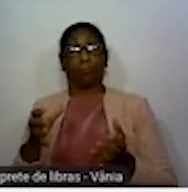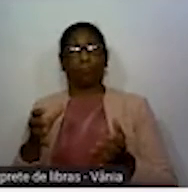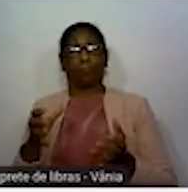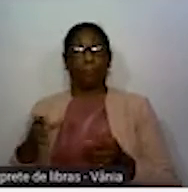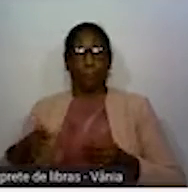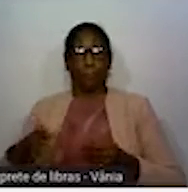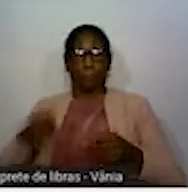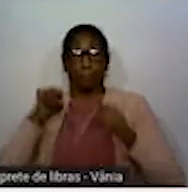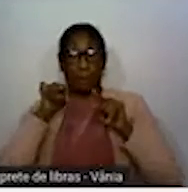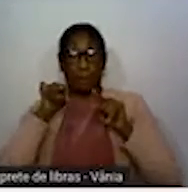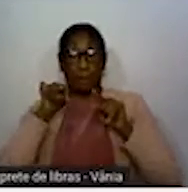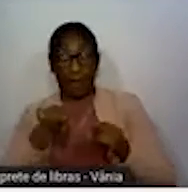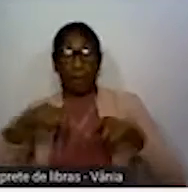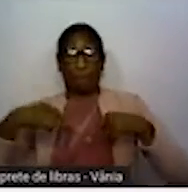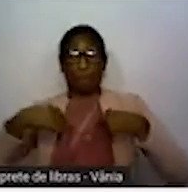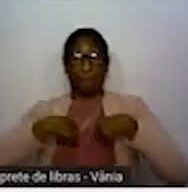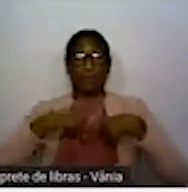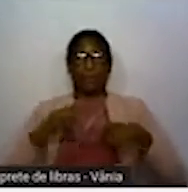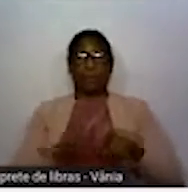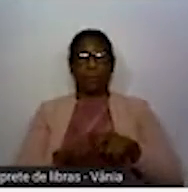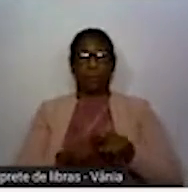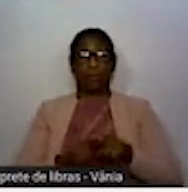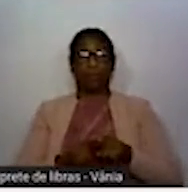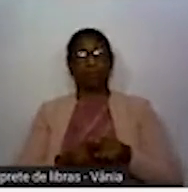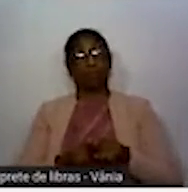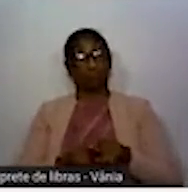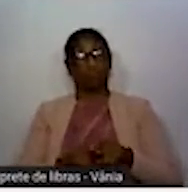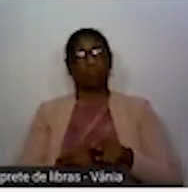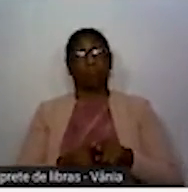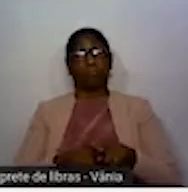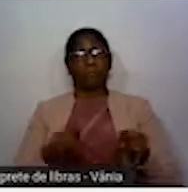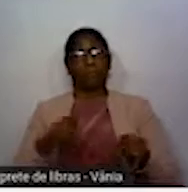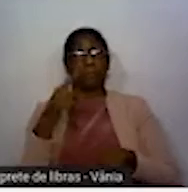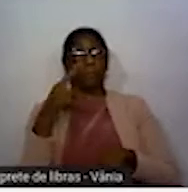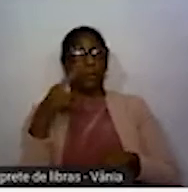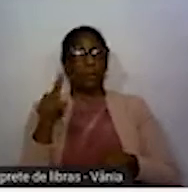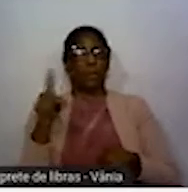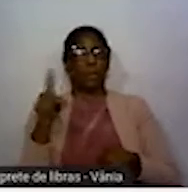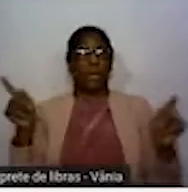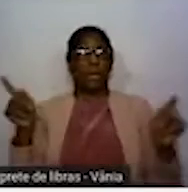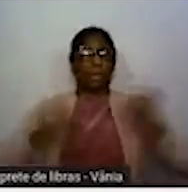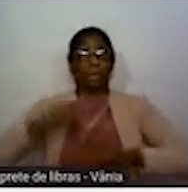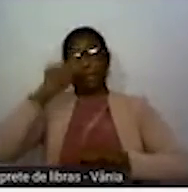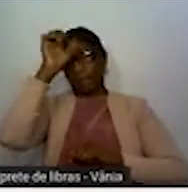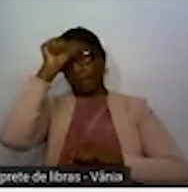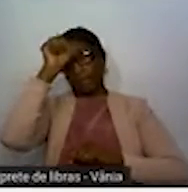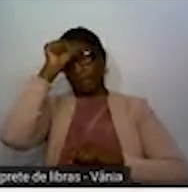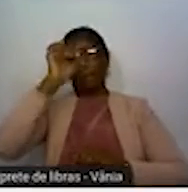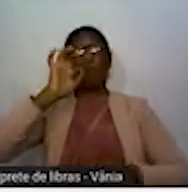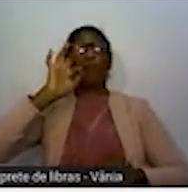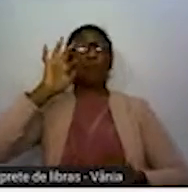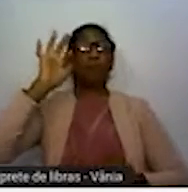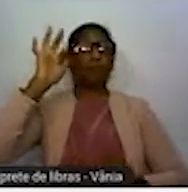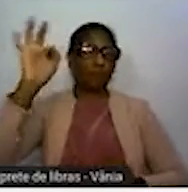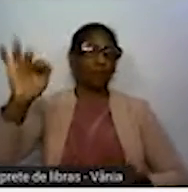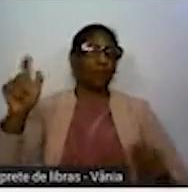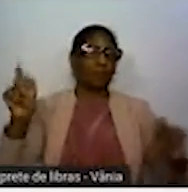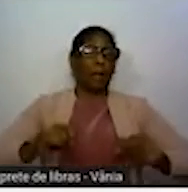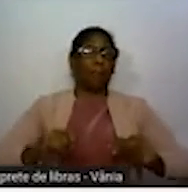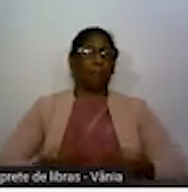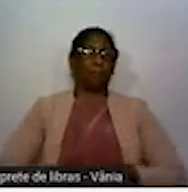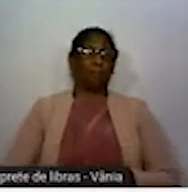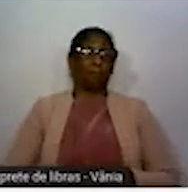e para sua própria capacidade de aprendizagem no futuro então é uma etapa o